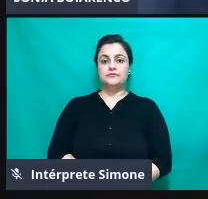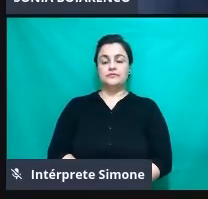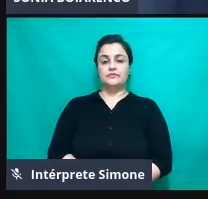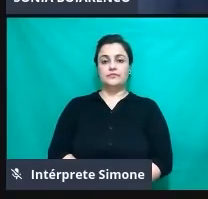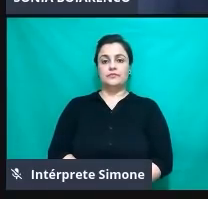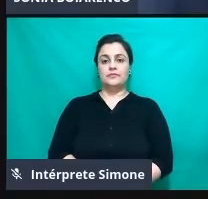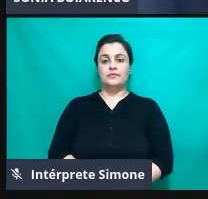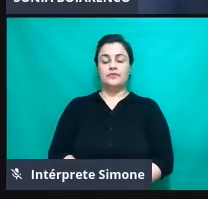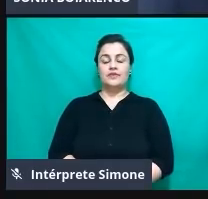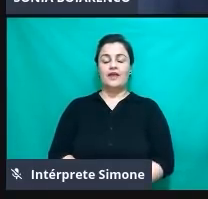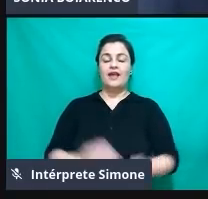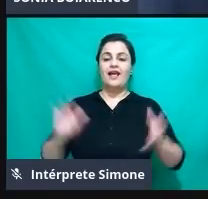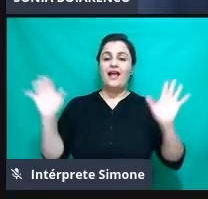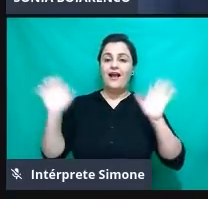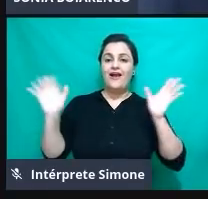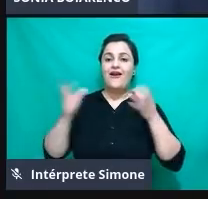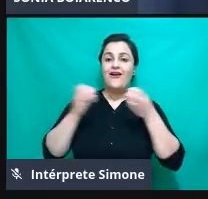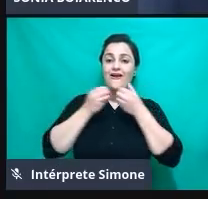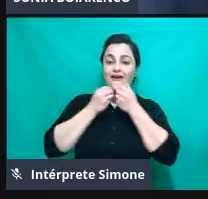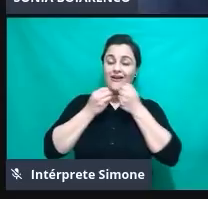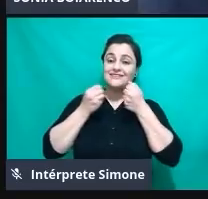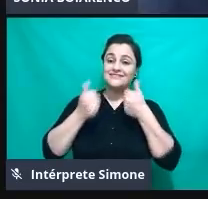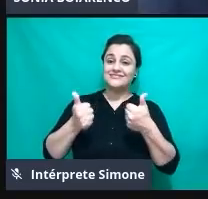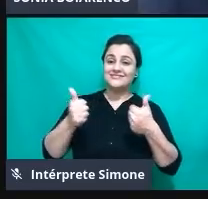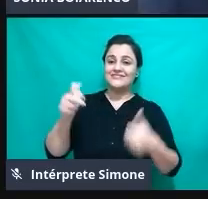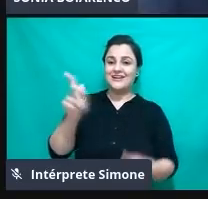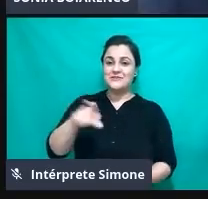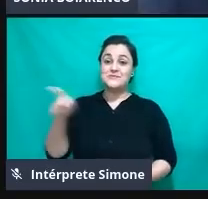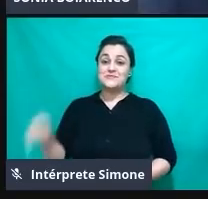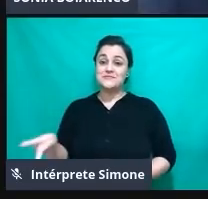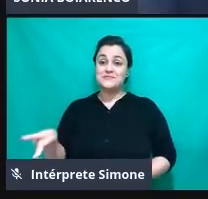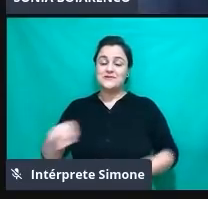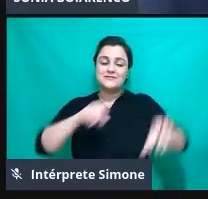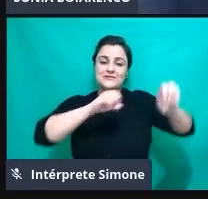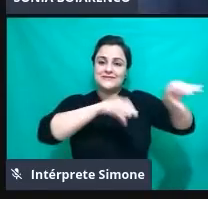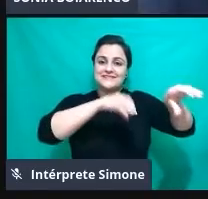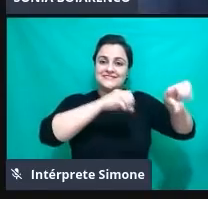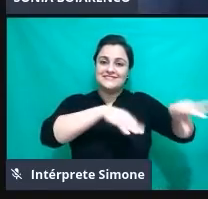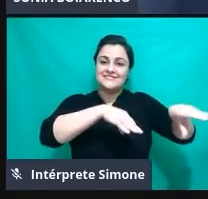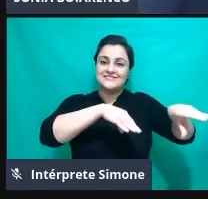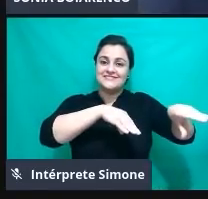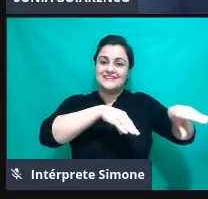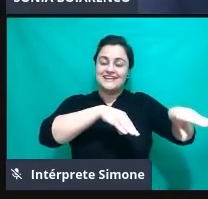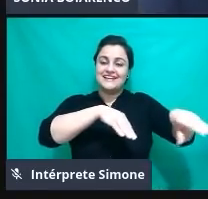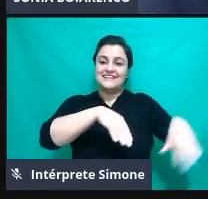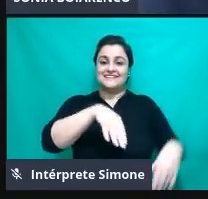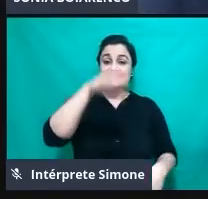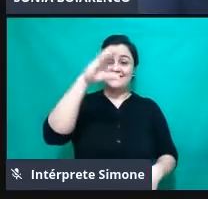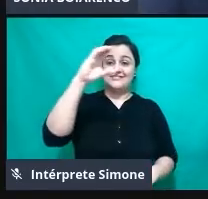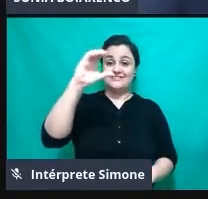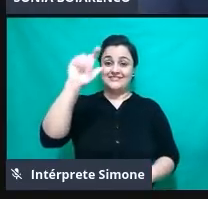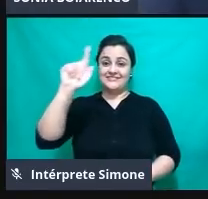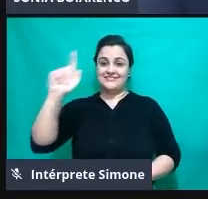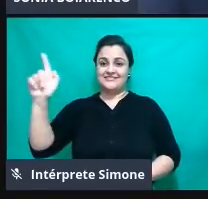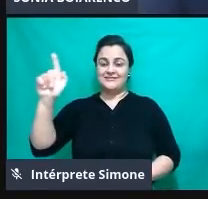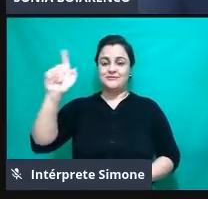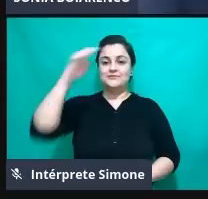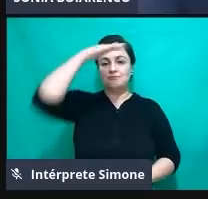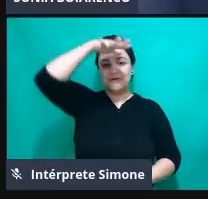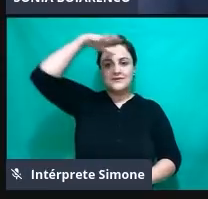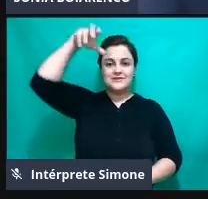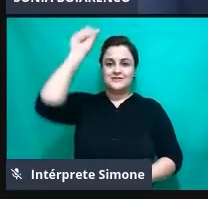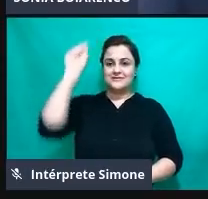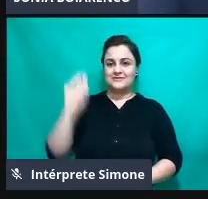Olá, professores e professoras da Rede Municipal de Ensino de Campo Grande, Mato Grosso do Sul. Eu sou a